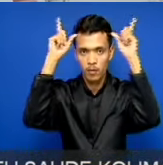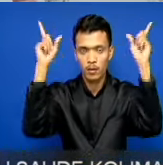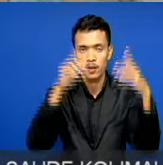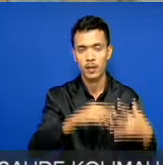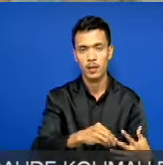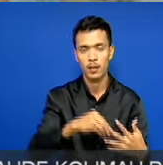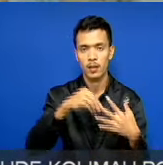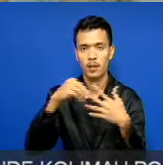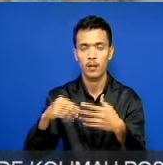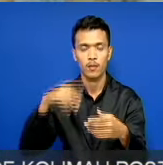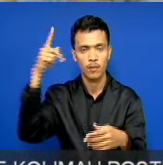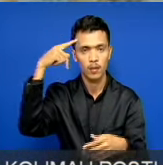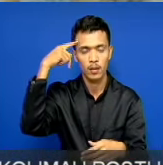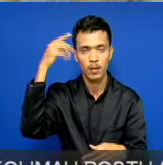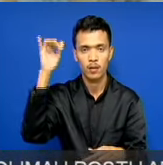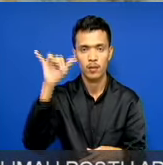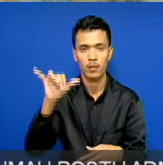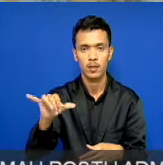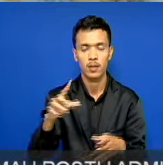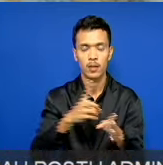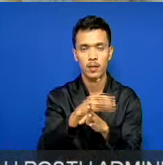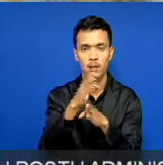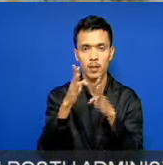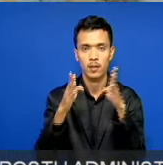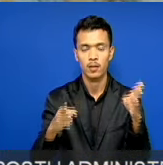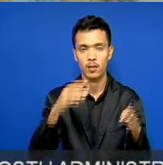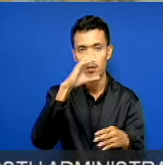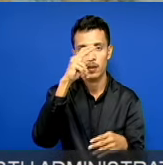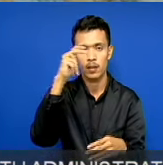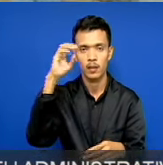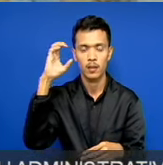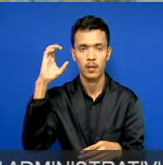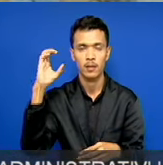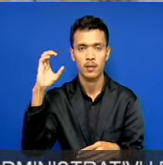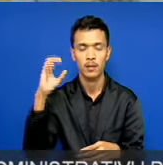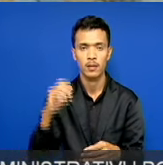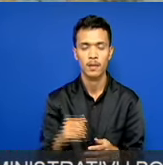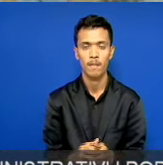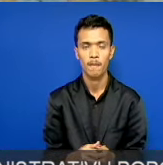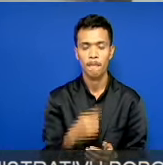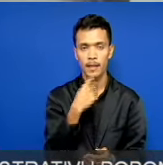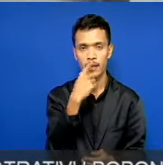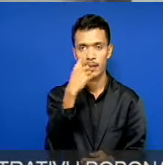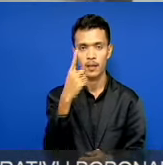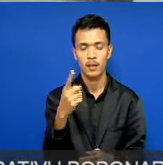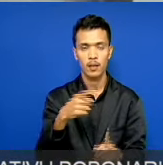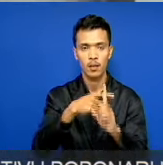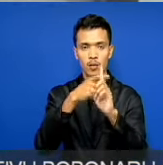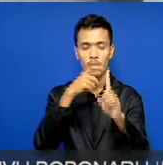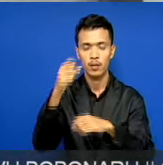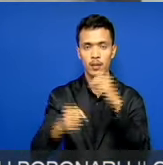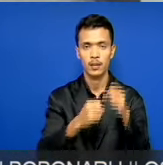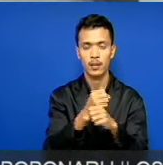Liuba prisioneiro político será. Diretor Executivo CNC, Hugo Maria Fernandes Sateten, Husitinang